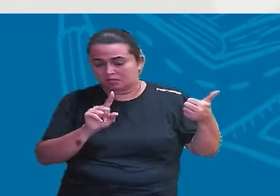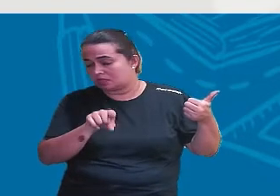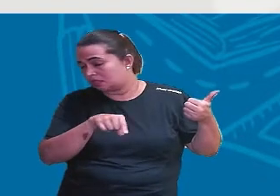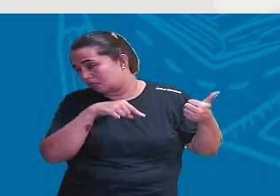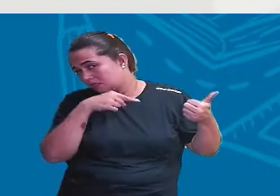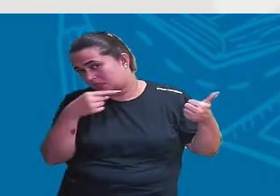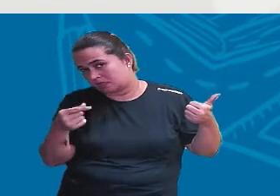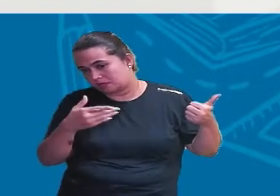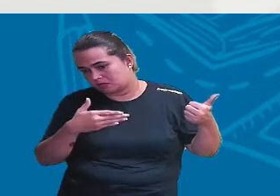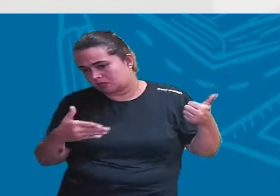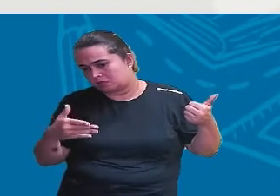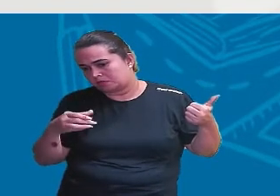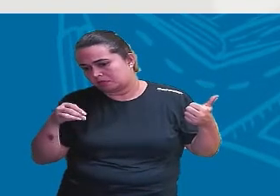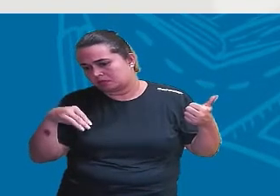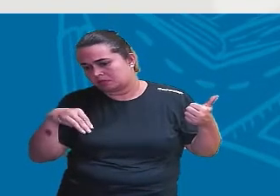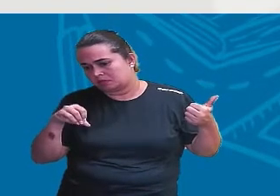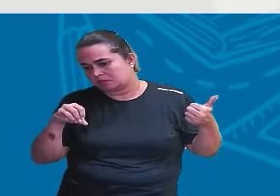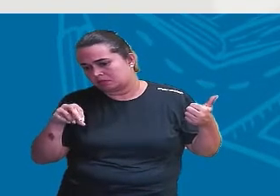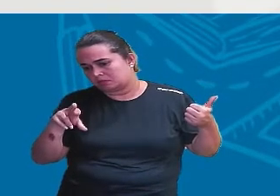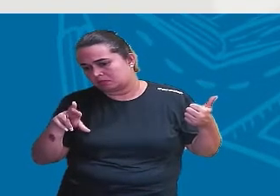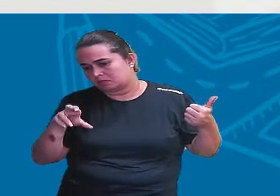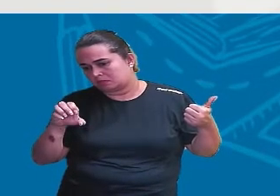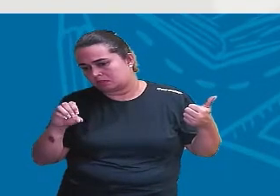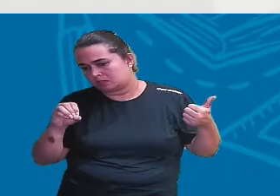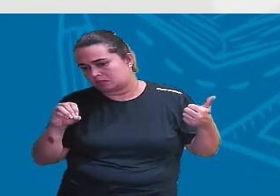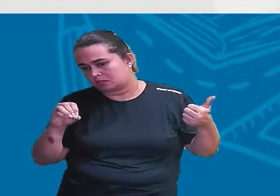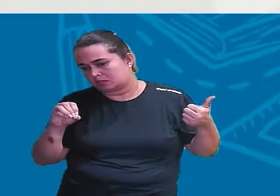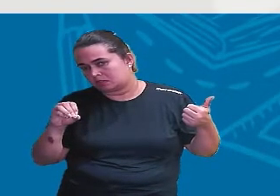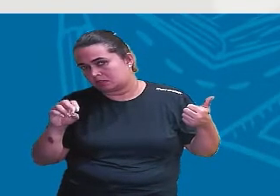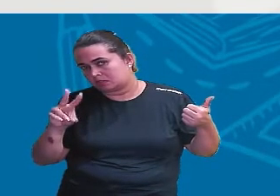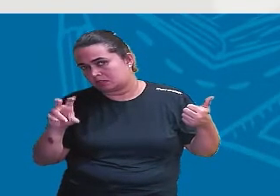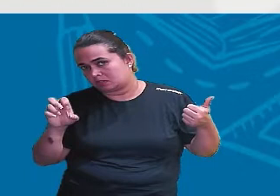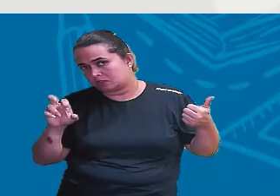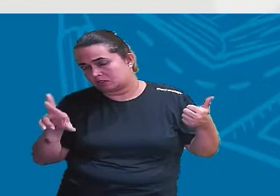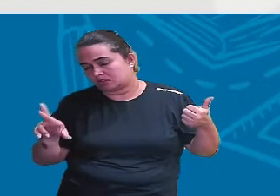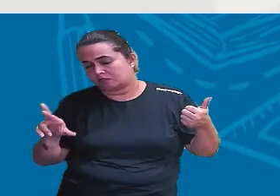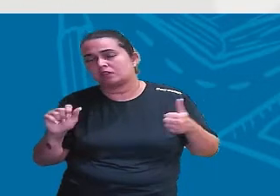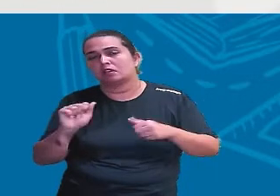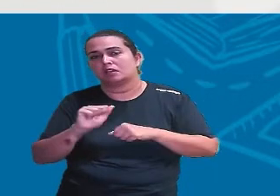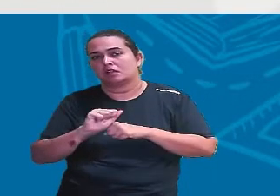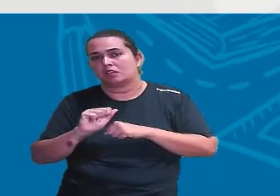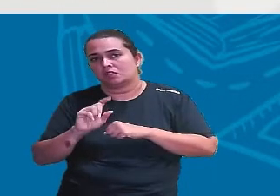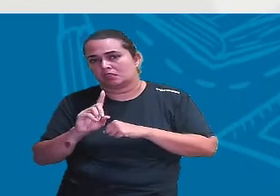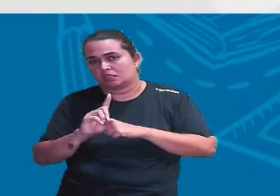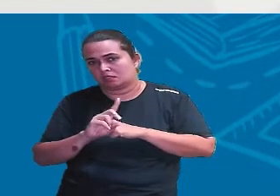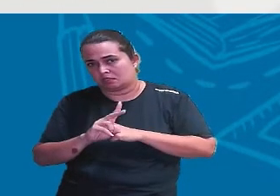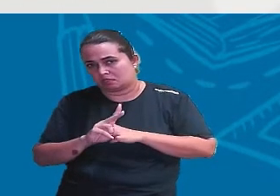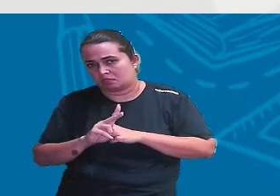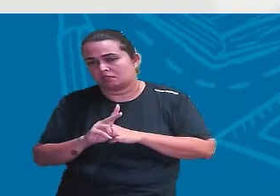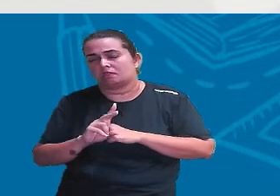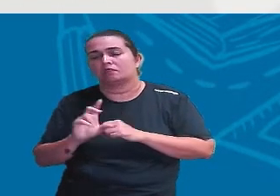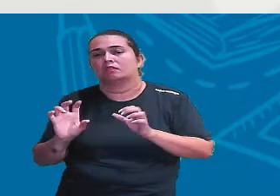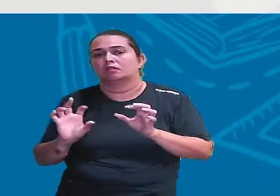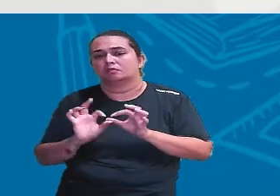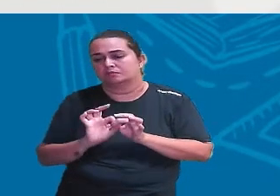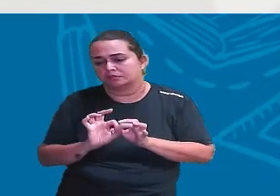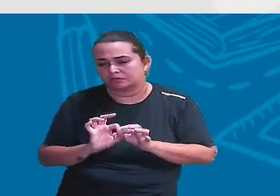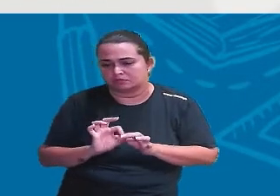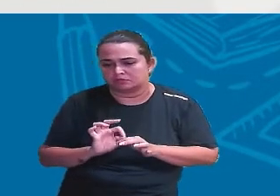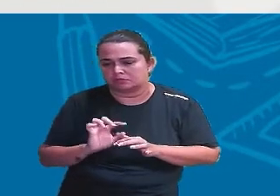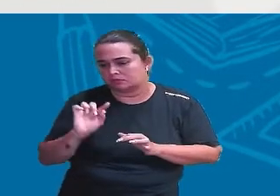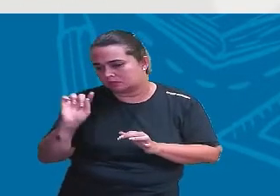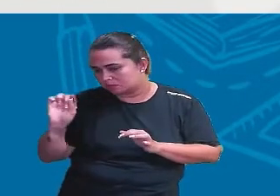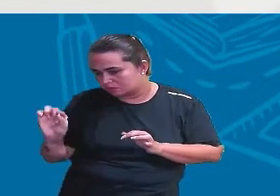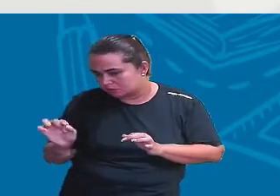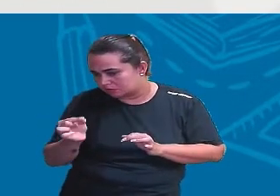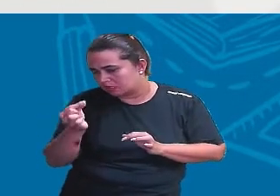seguida, temos o moreover, que é o advérbio conjuntivo, ligadinho aí, ó, seguidinho de uma vírgula e o complemento da tua